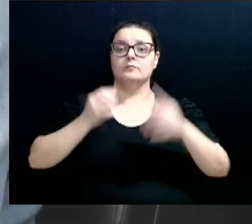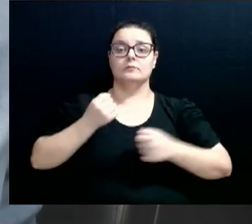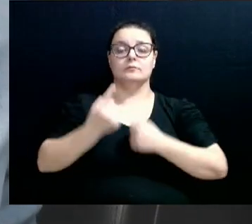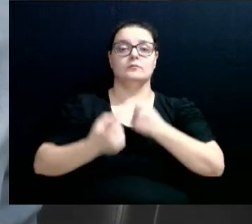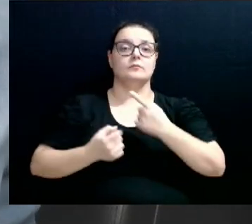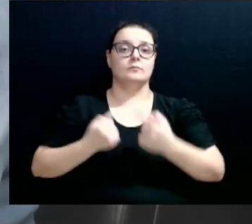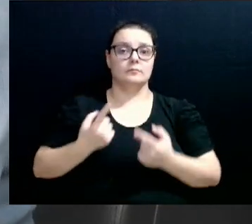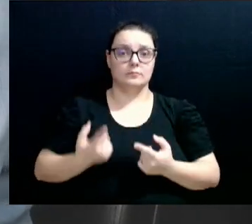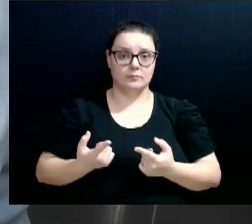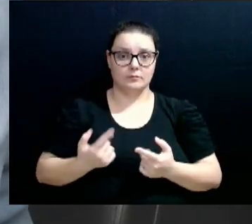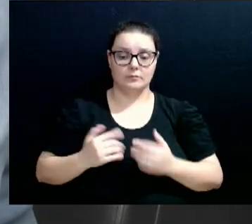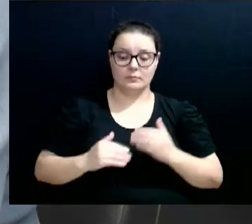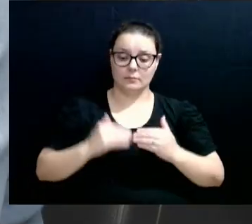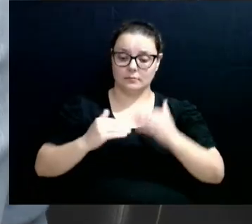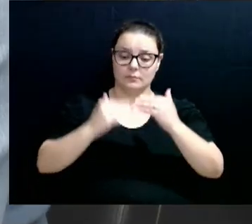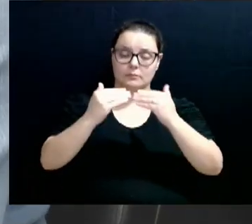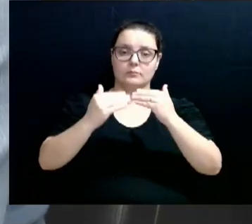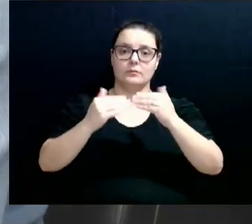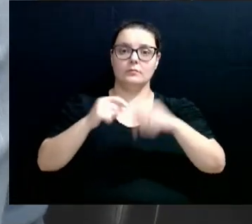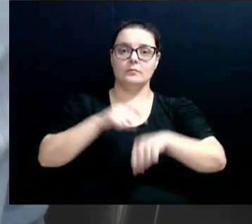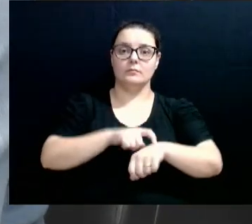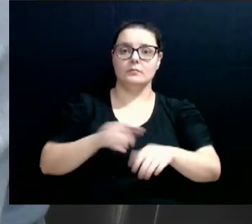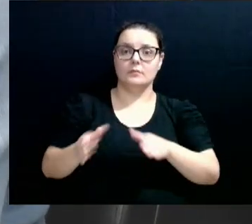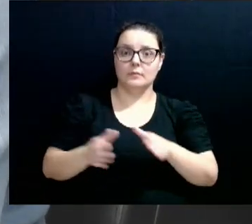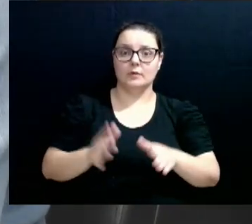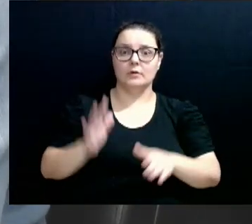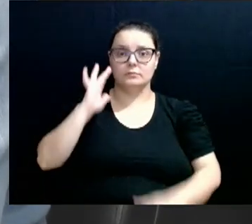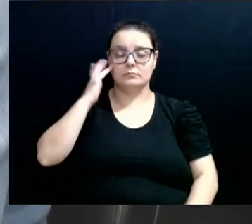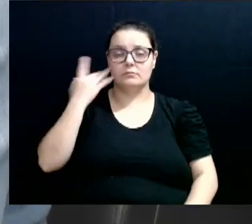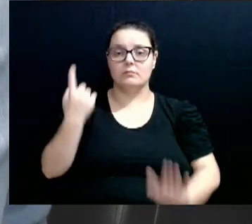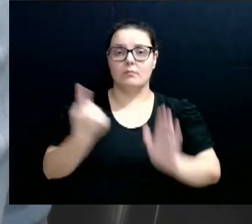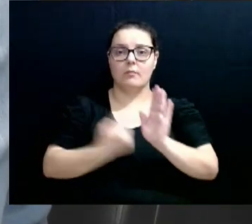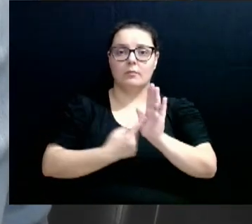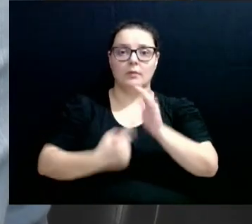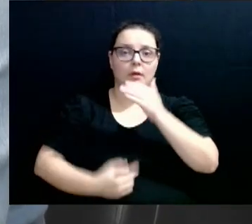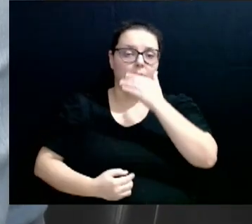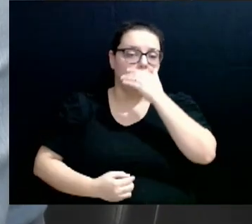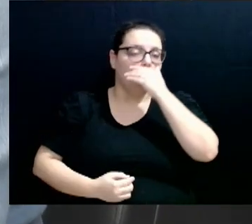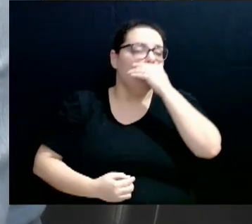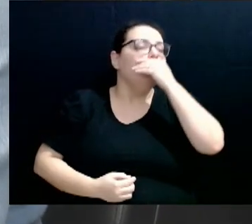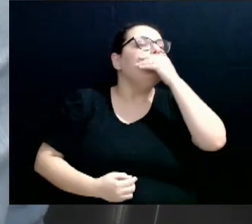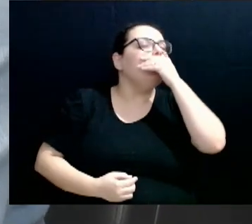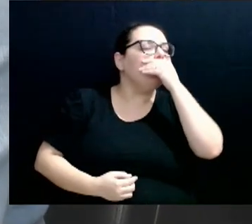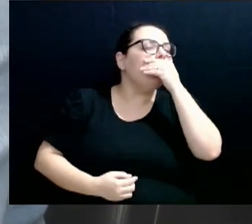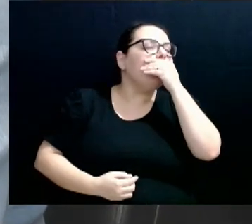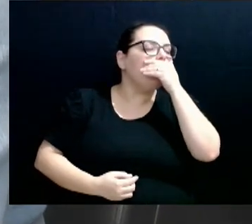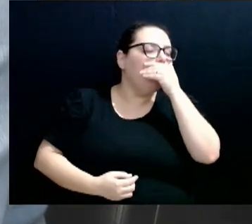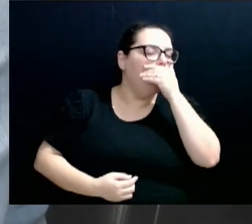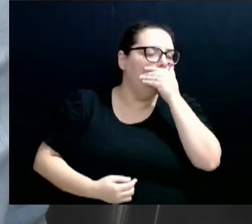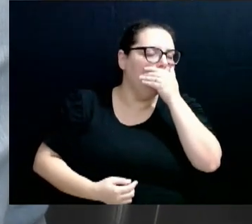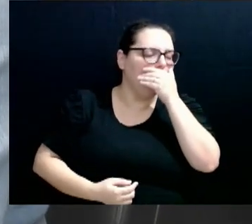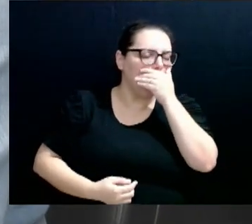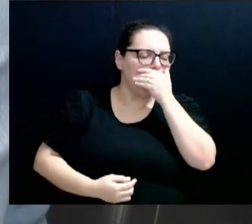construções que se deram naquela época. Então, eu acho que marcou a minha vida profissional, me marcou também como pessoa.